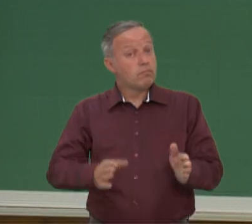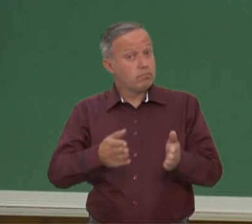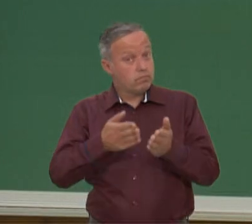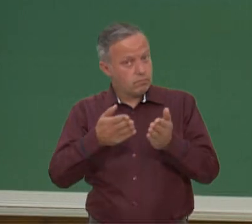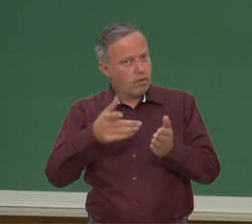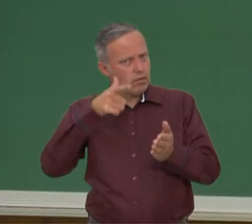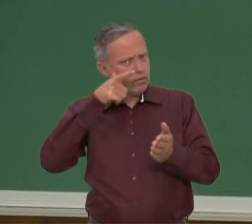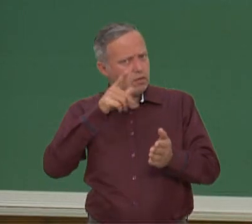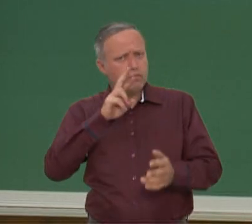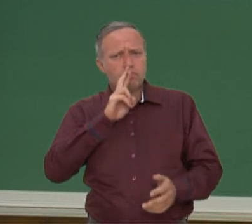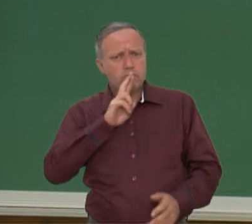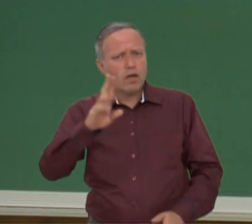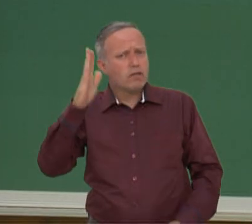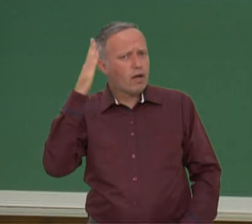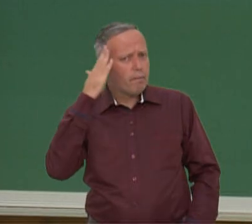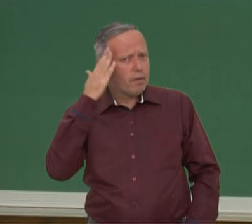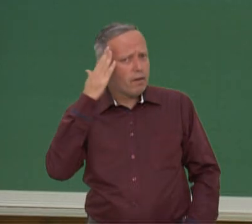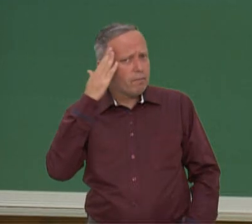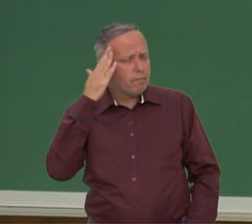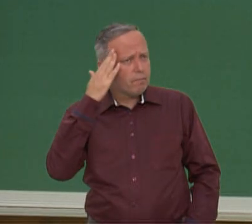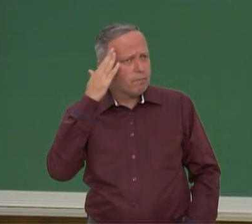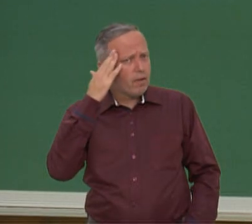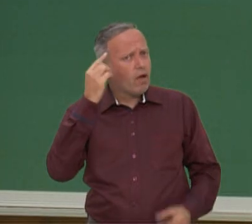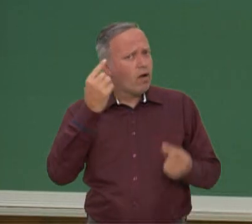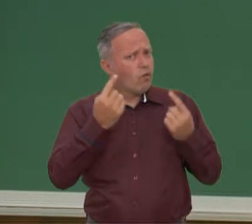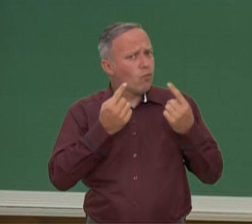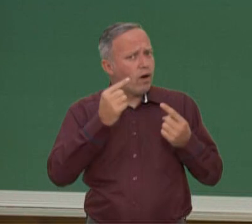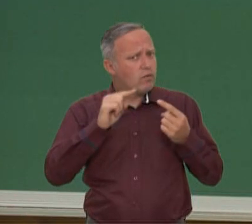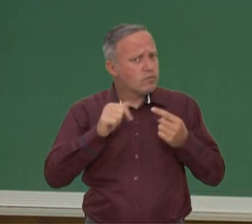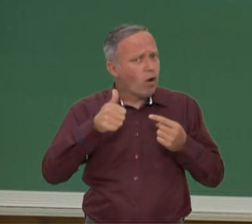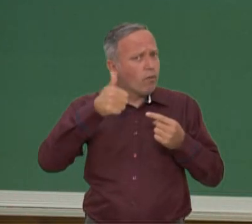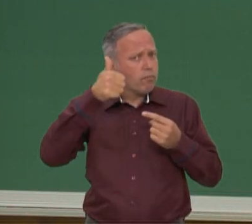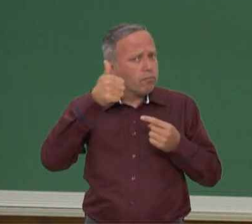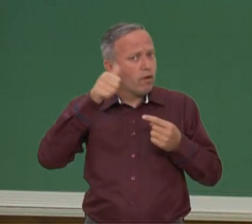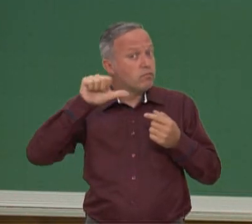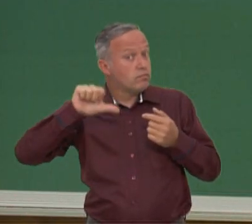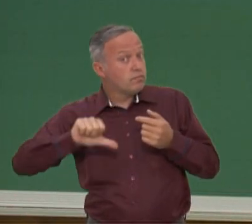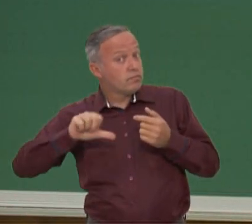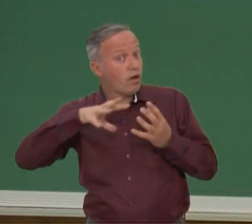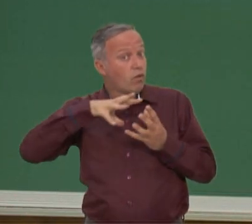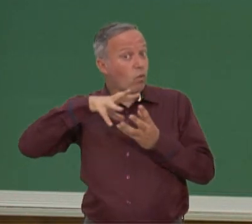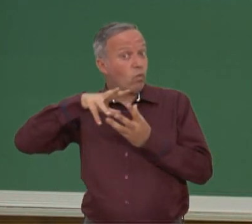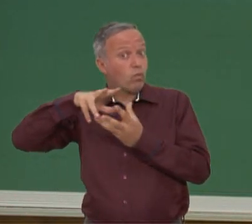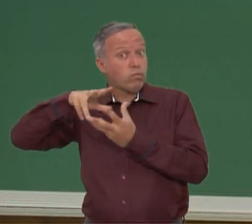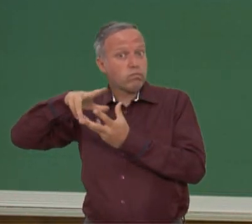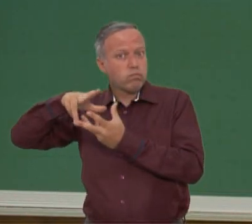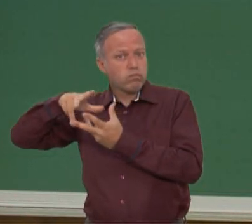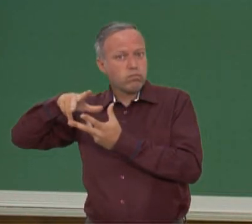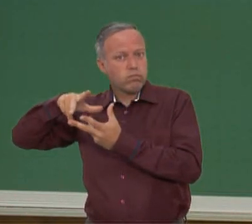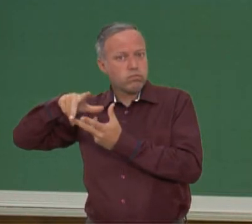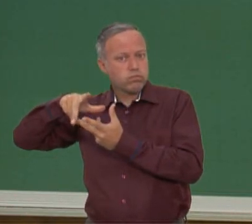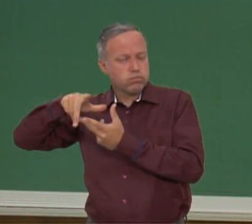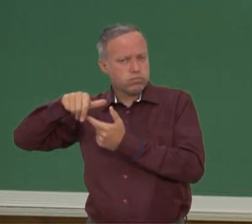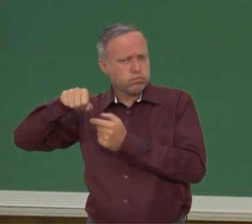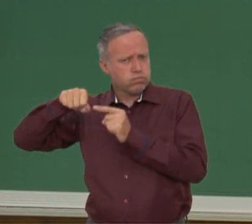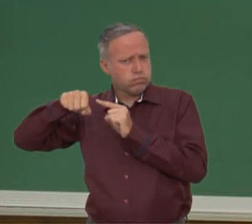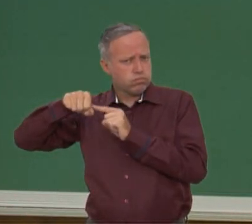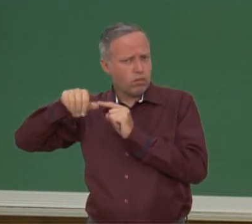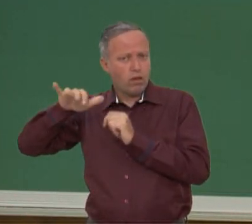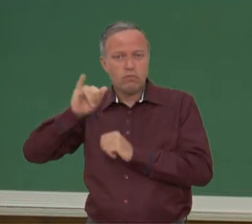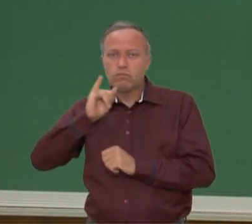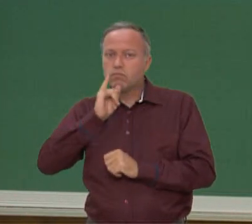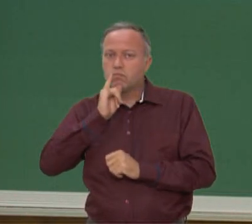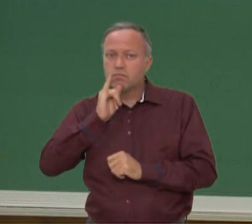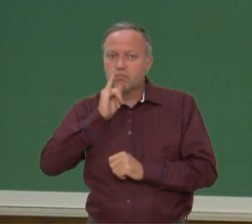Então, pessoal, conseguiram pensar aí nas vantagens e desvantagens da globalização? Lembra que a globalização, né, ela é um